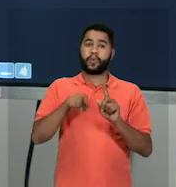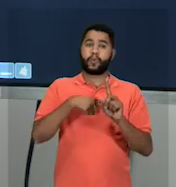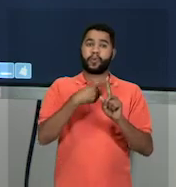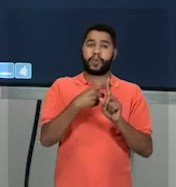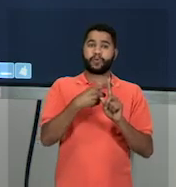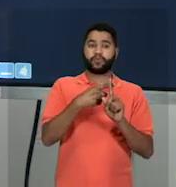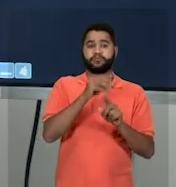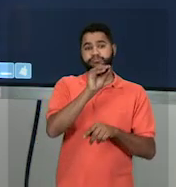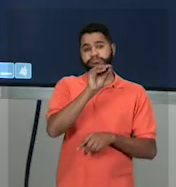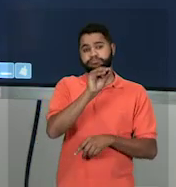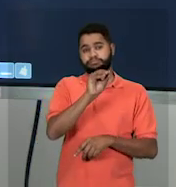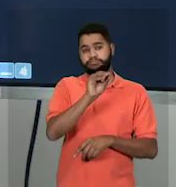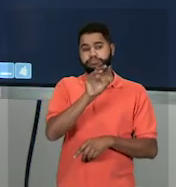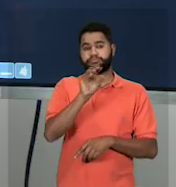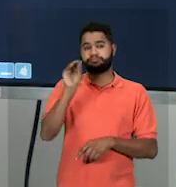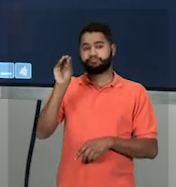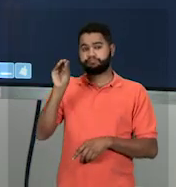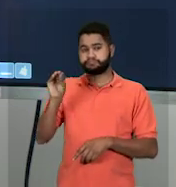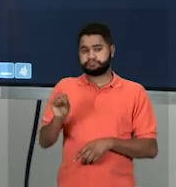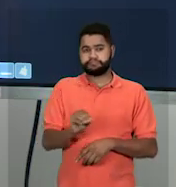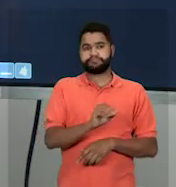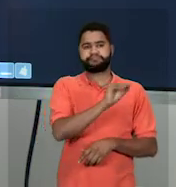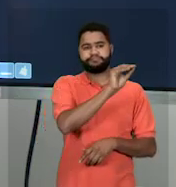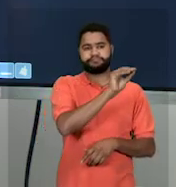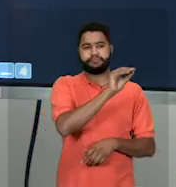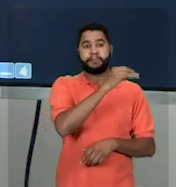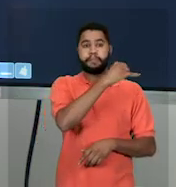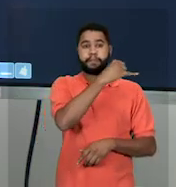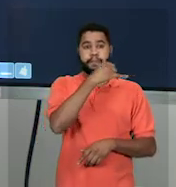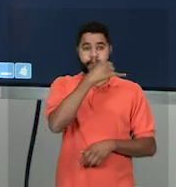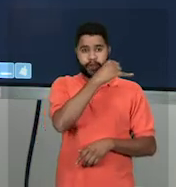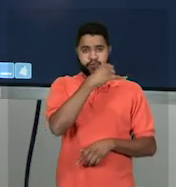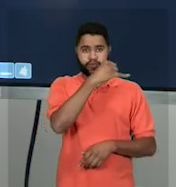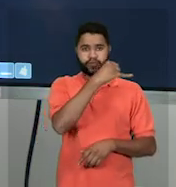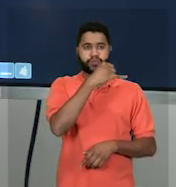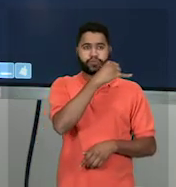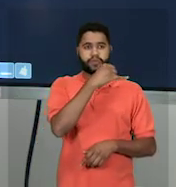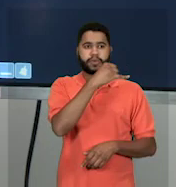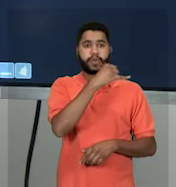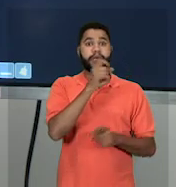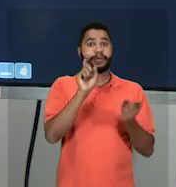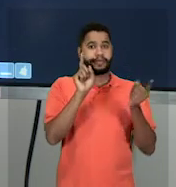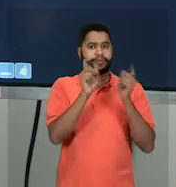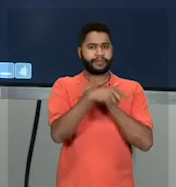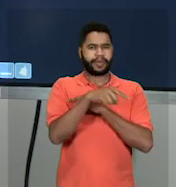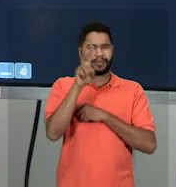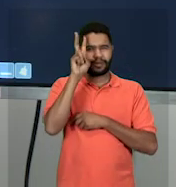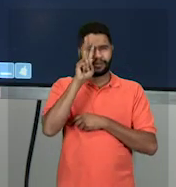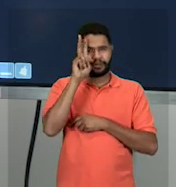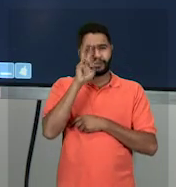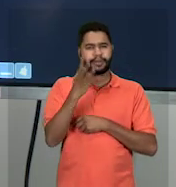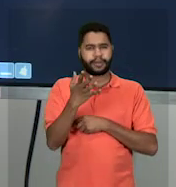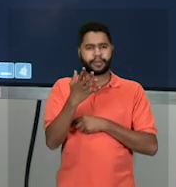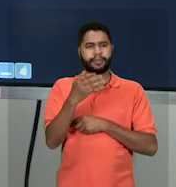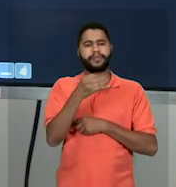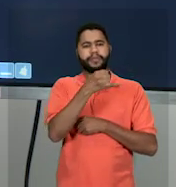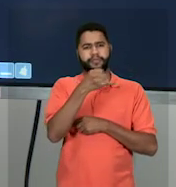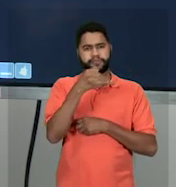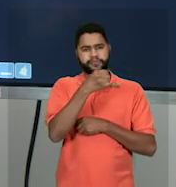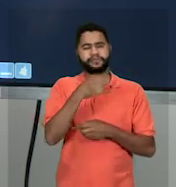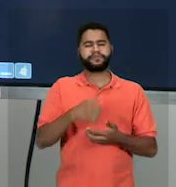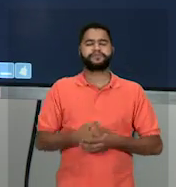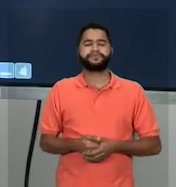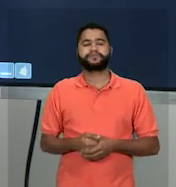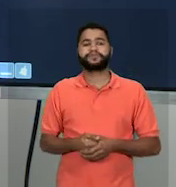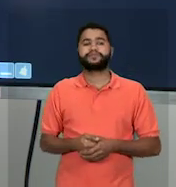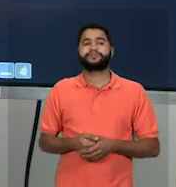um para outro membro tranquilo só que esse mais um esse mais um a operação inversa dele vai ser o que a